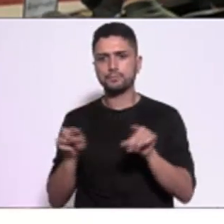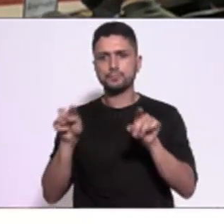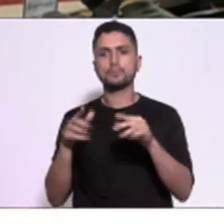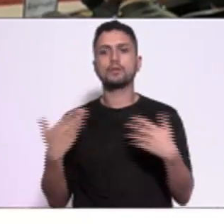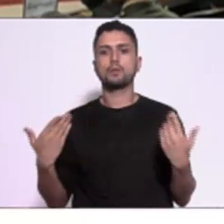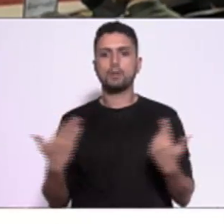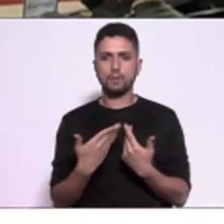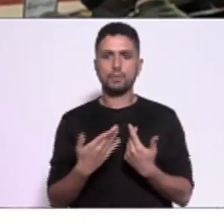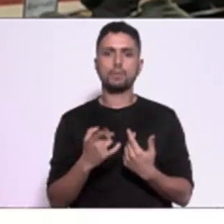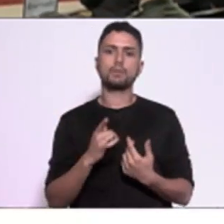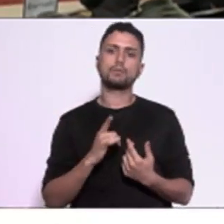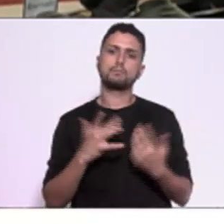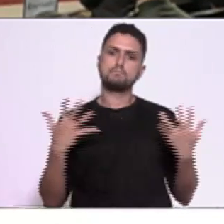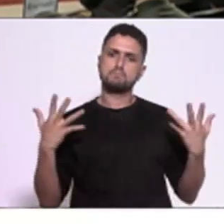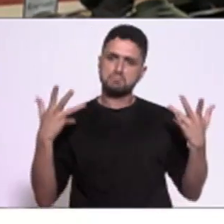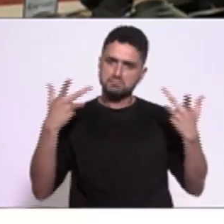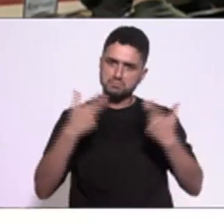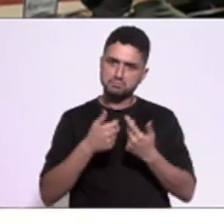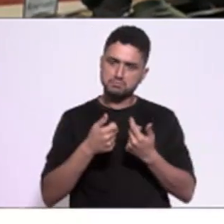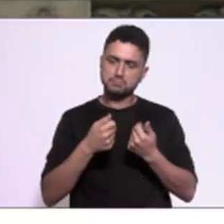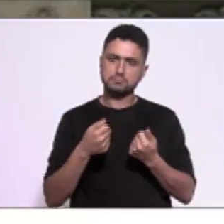abrilhantarem esta cerimônia.